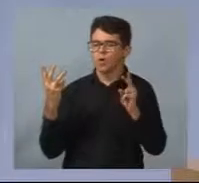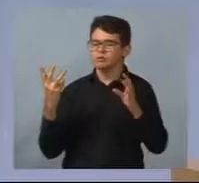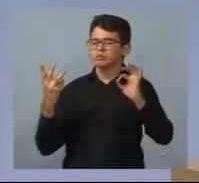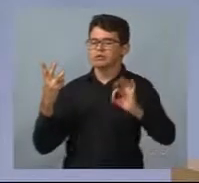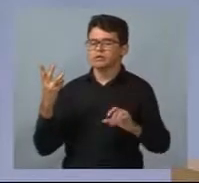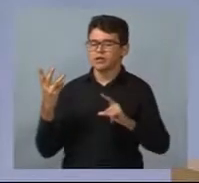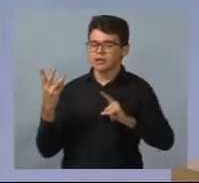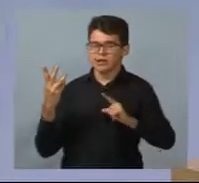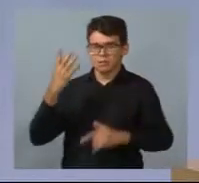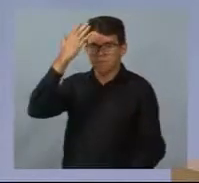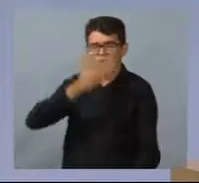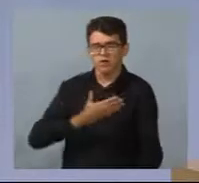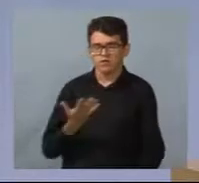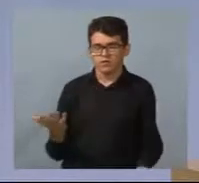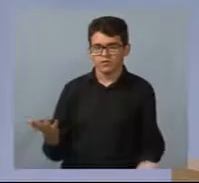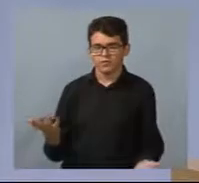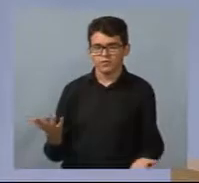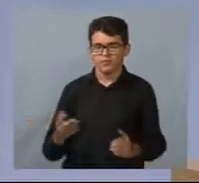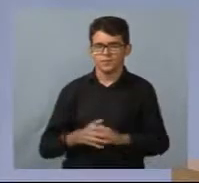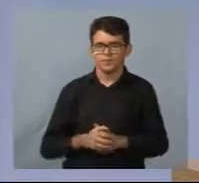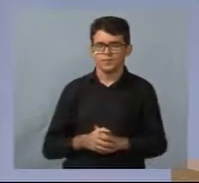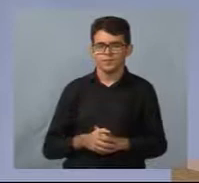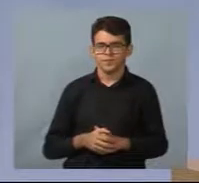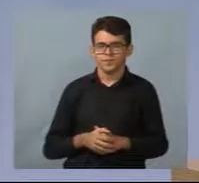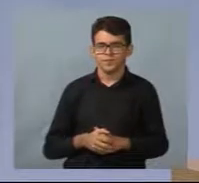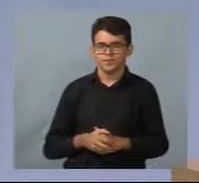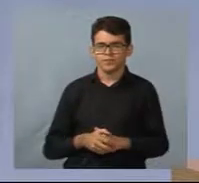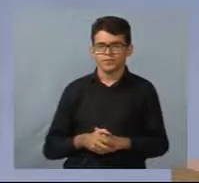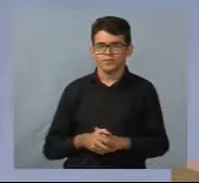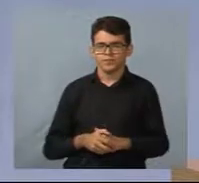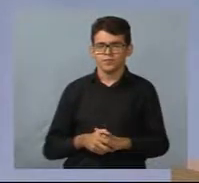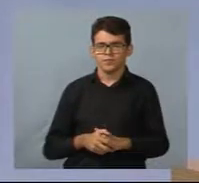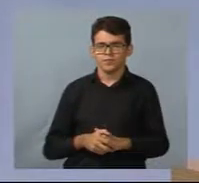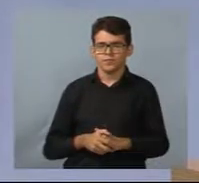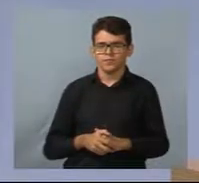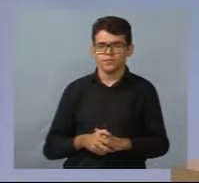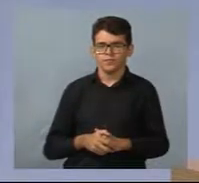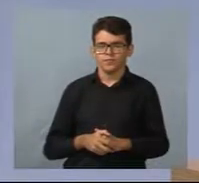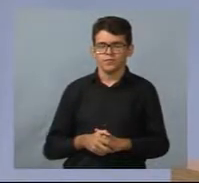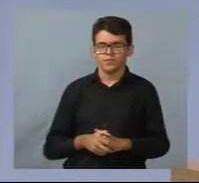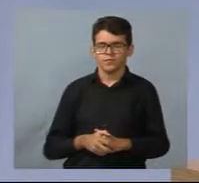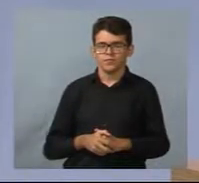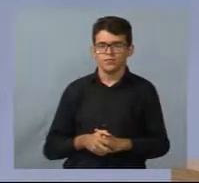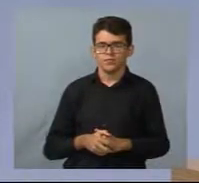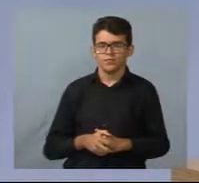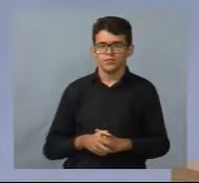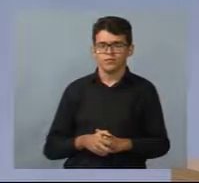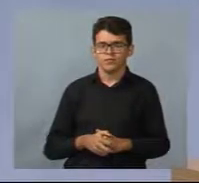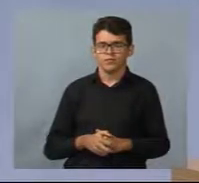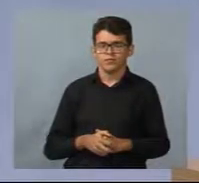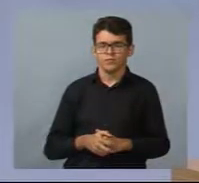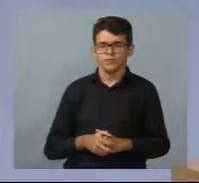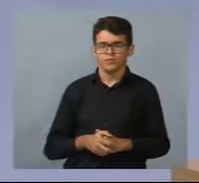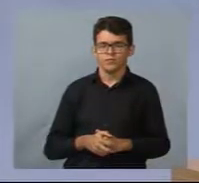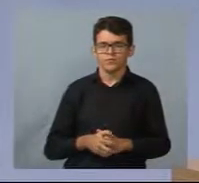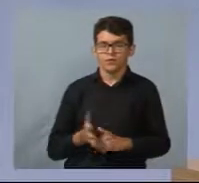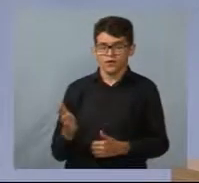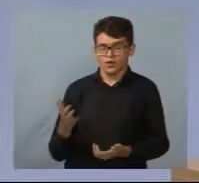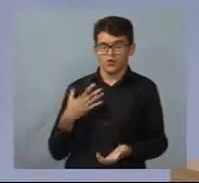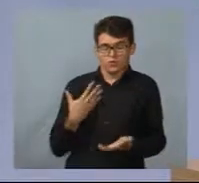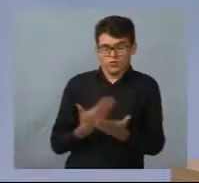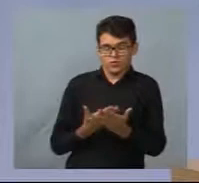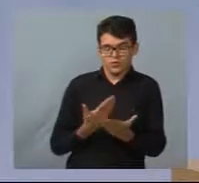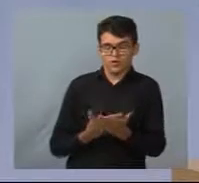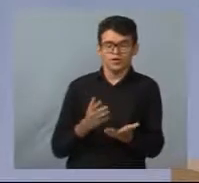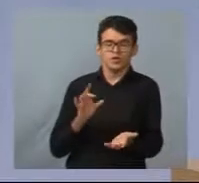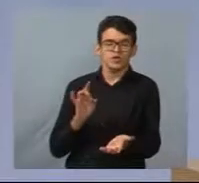fatos? Apesar da titulação que eu fui obrigado a obter para melhorar um pouquinho o salário de professor,